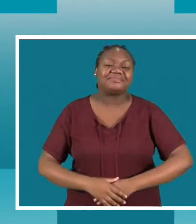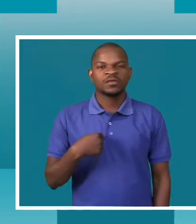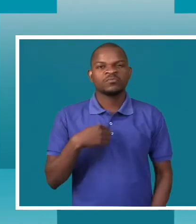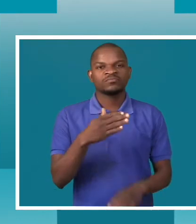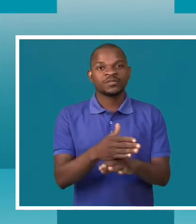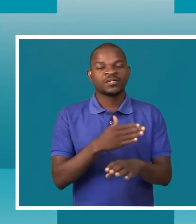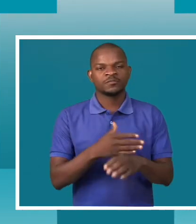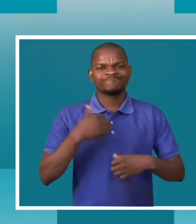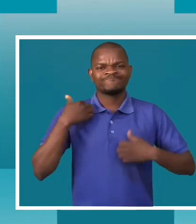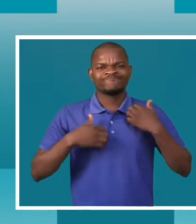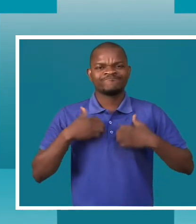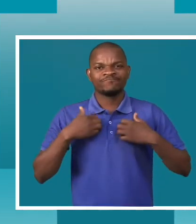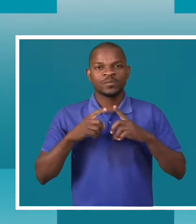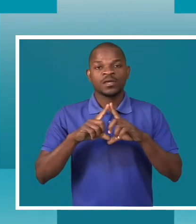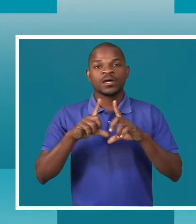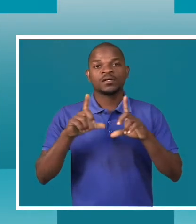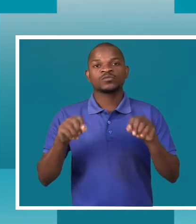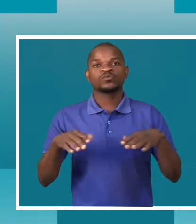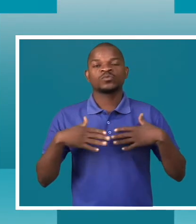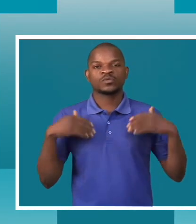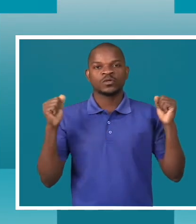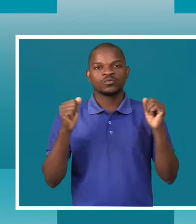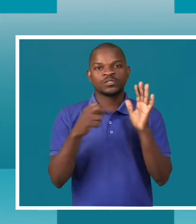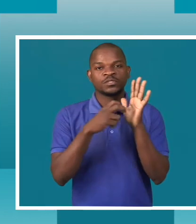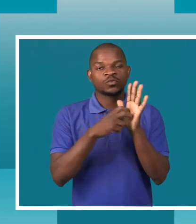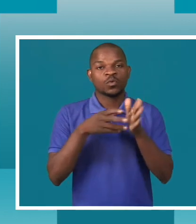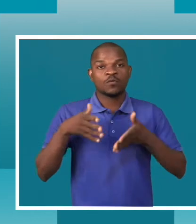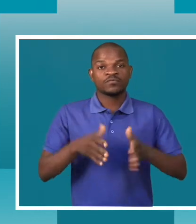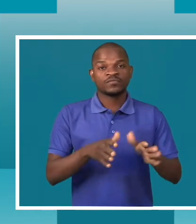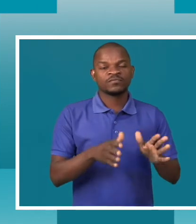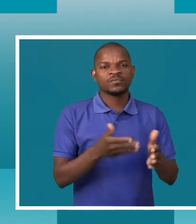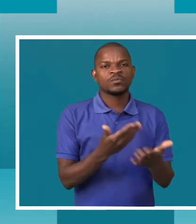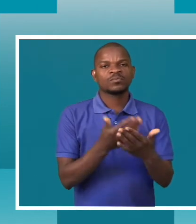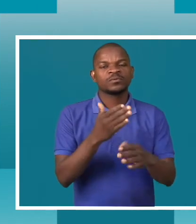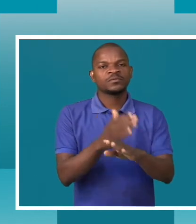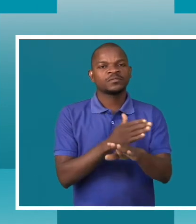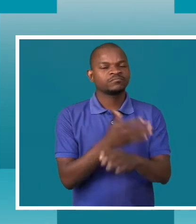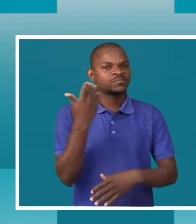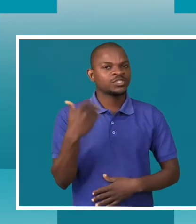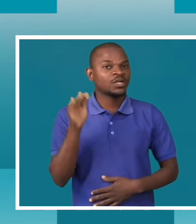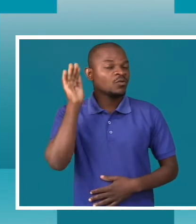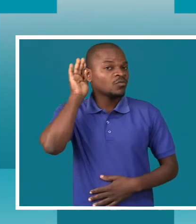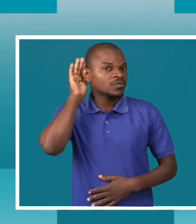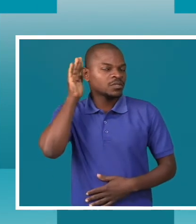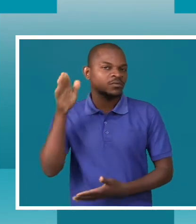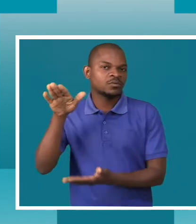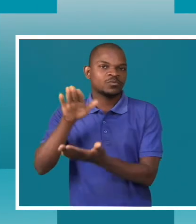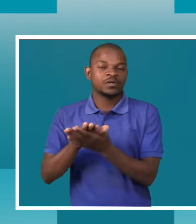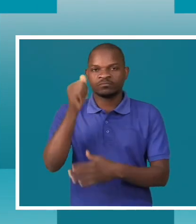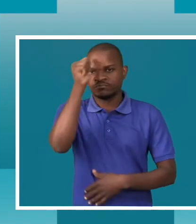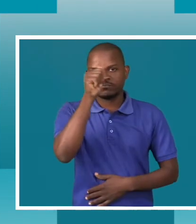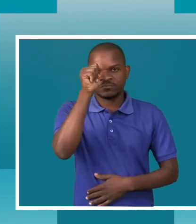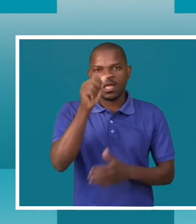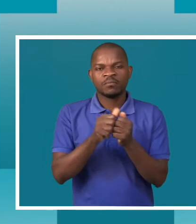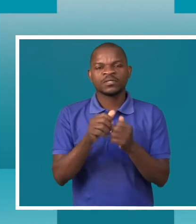Me interessei pela área de saúde sexual e reprodutiva, porque eu pude ouvir isso mesmo na faculdade,